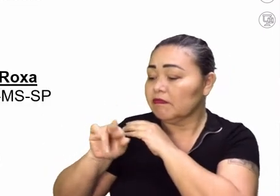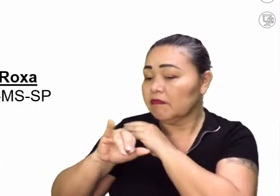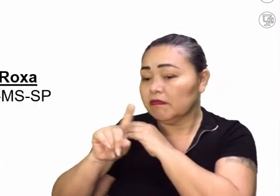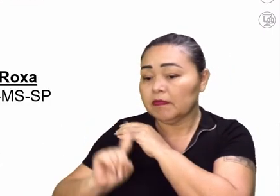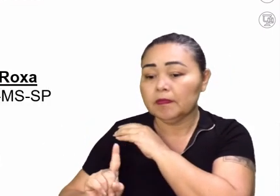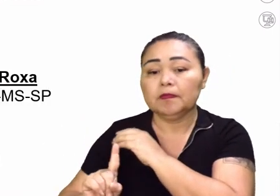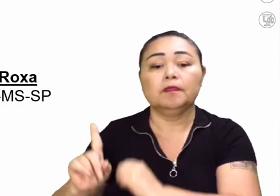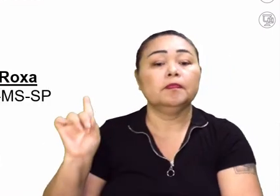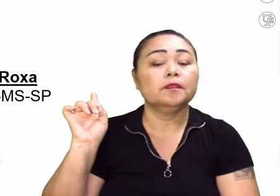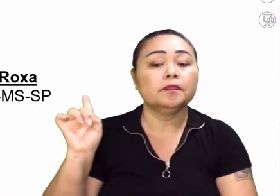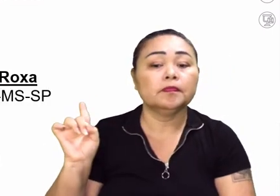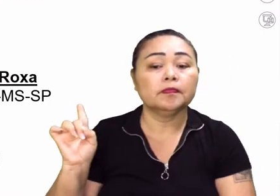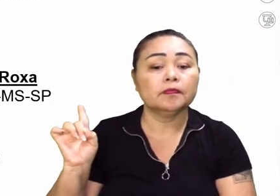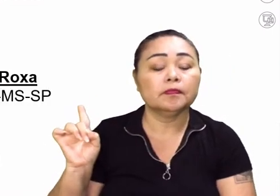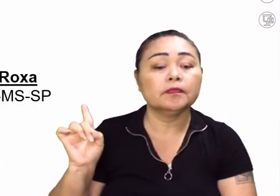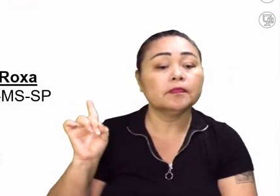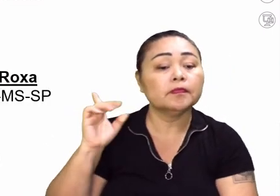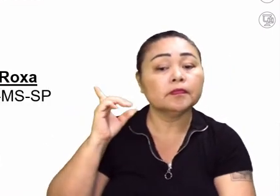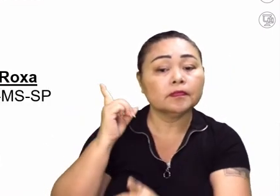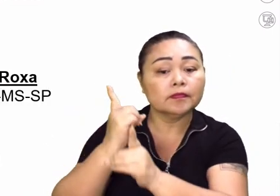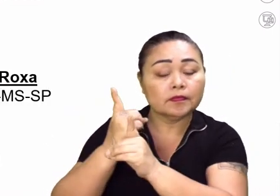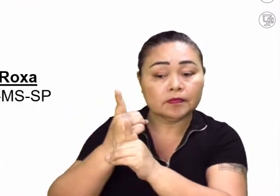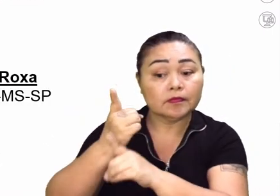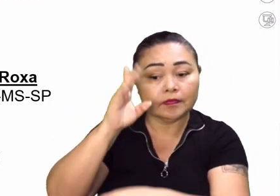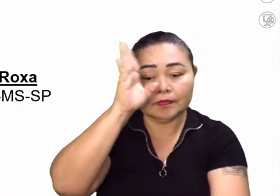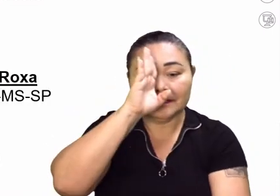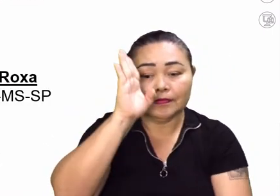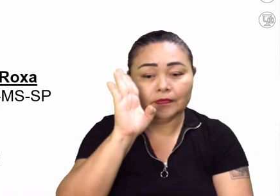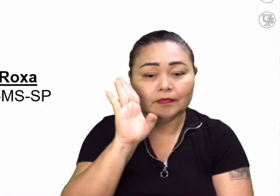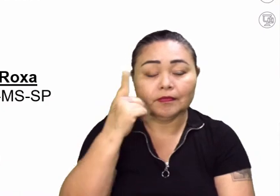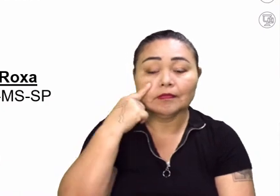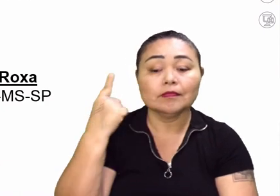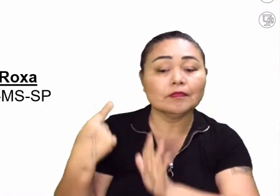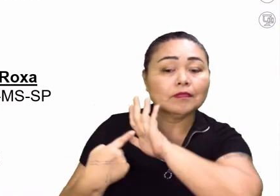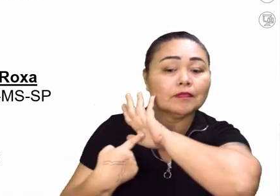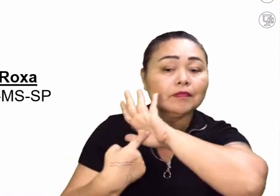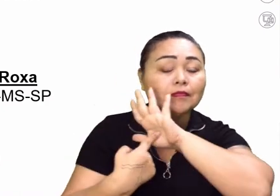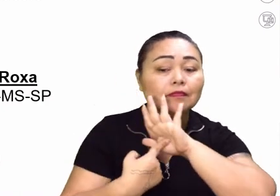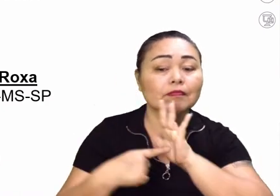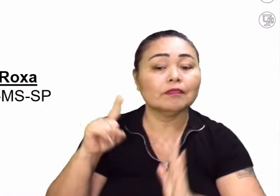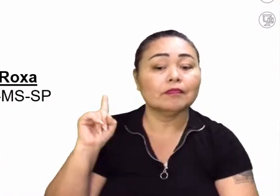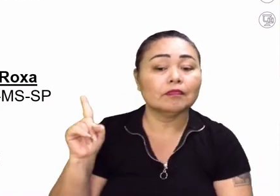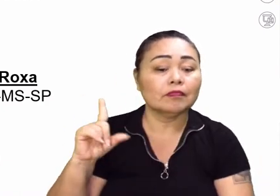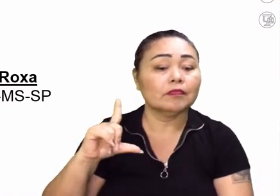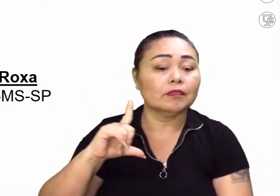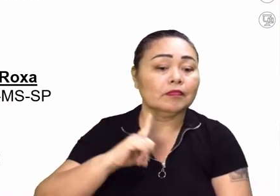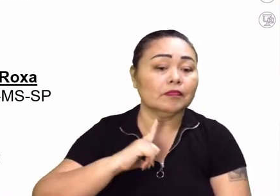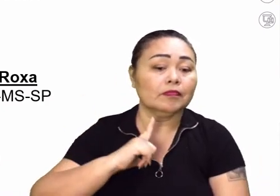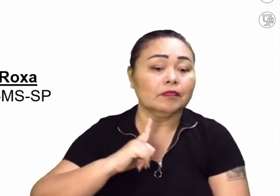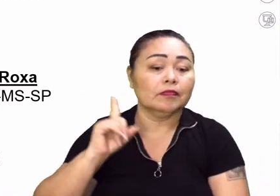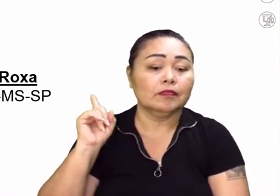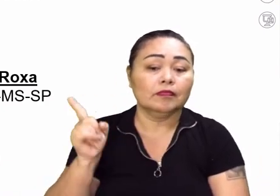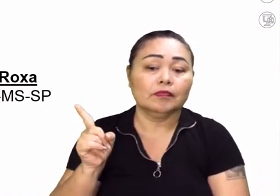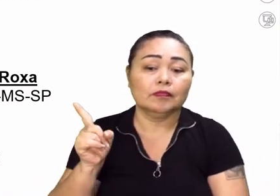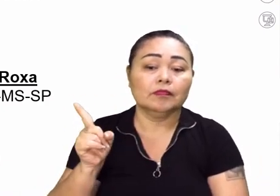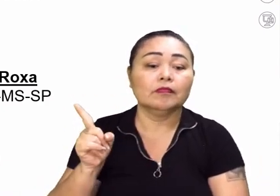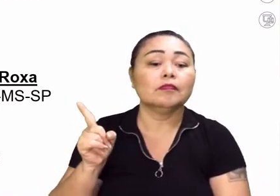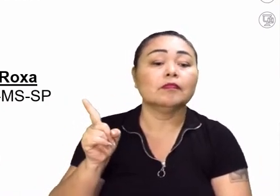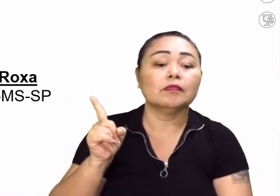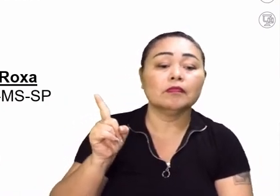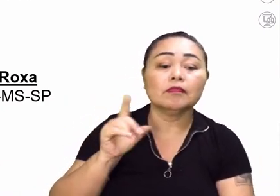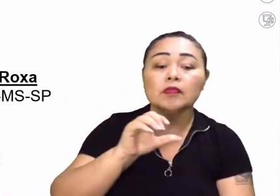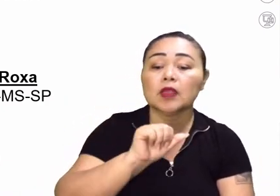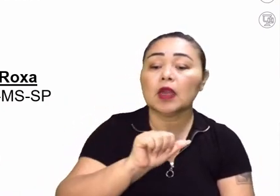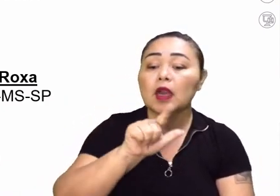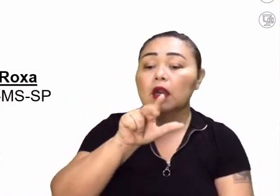horizontes e a gente tem os solos do Brasil nessa representação deste mapa onde a gente vai encontrar solos